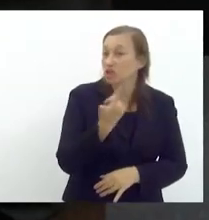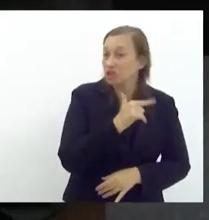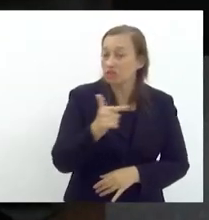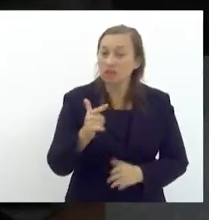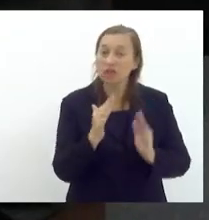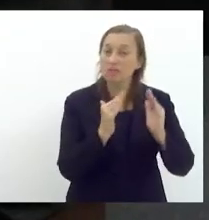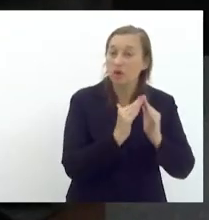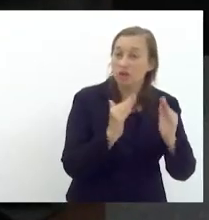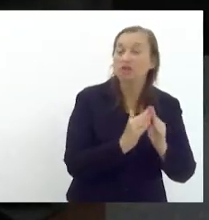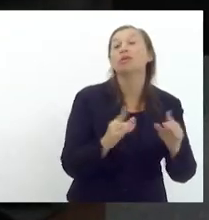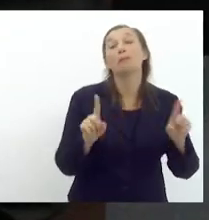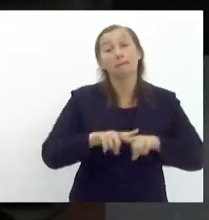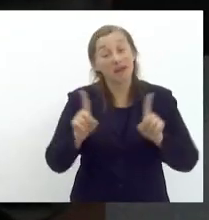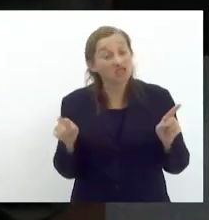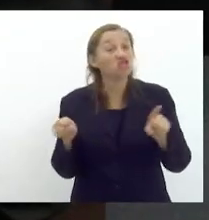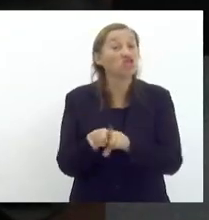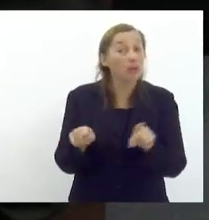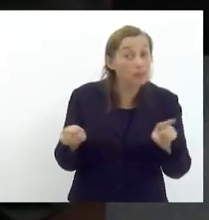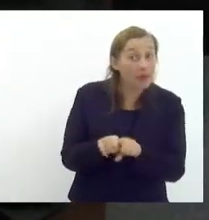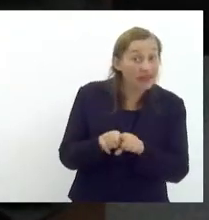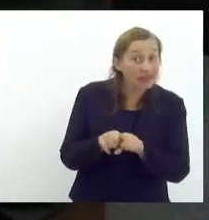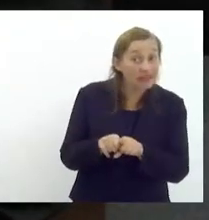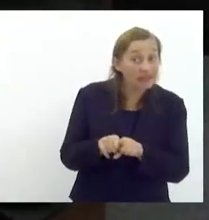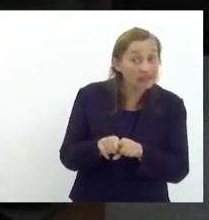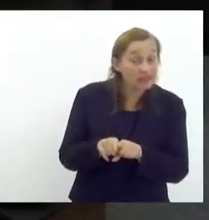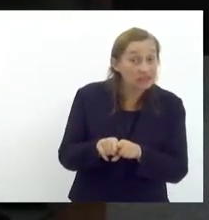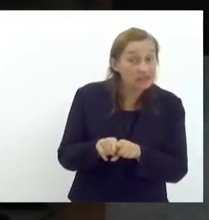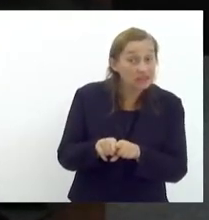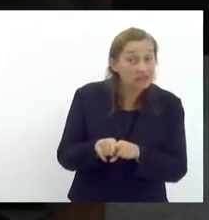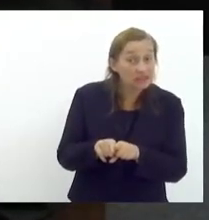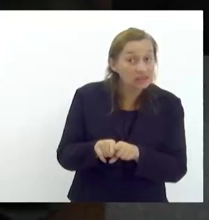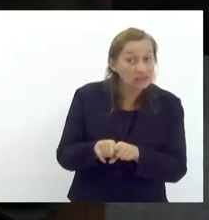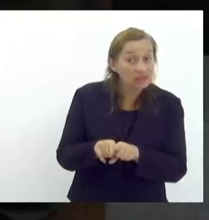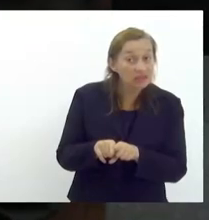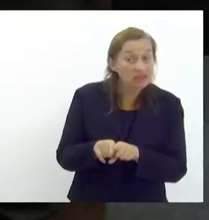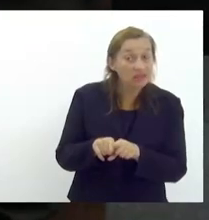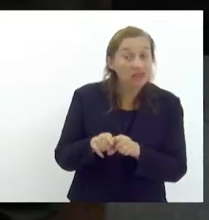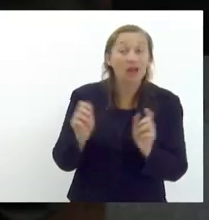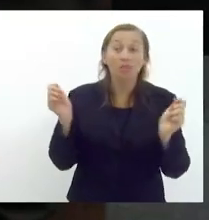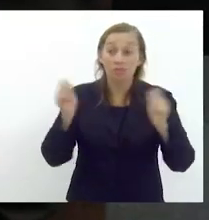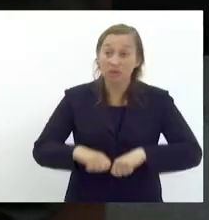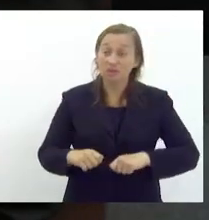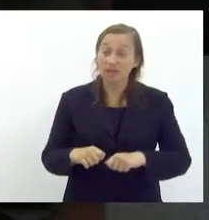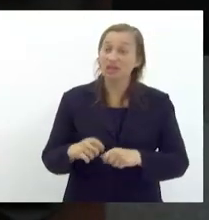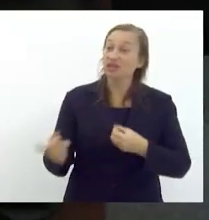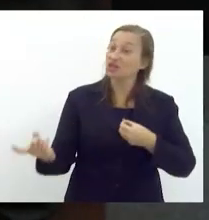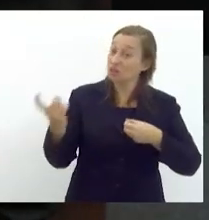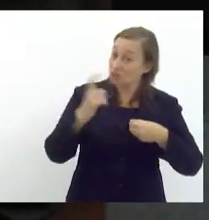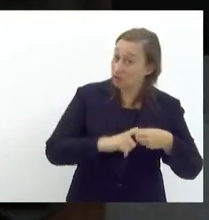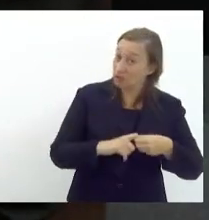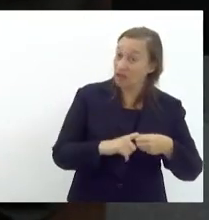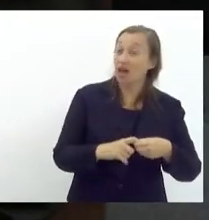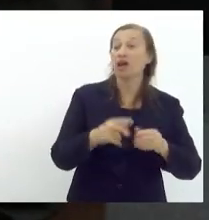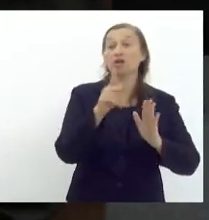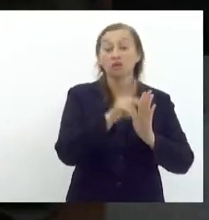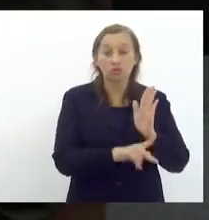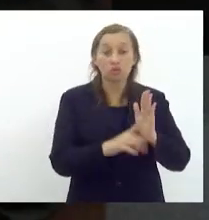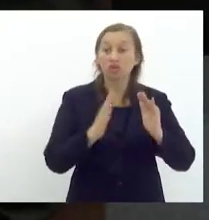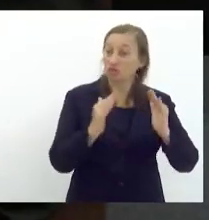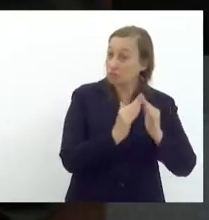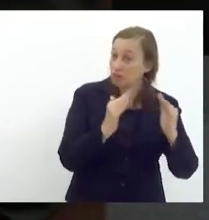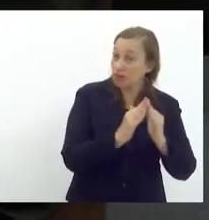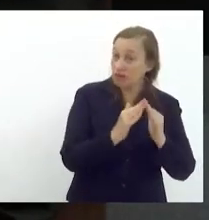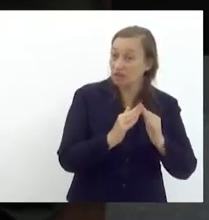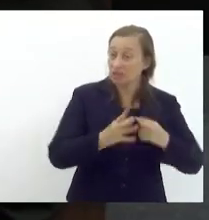a moradia mas também lança em perspectiva a possibilidade da gente retomar os projetos habitacionais